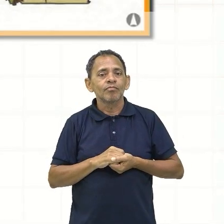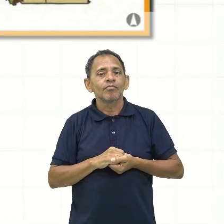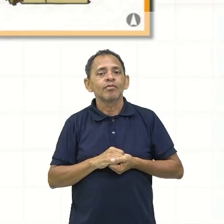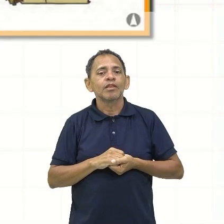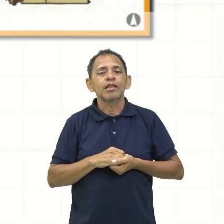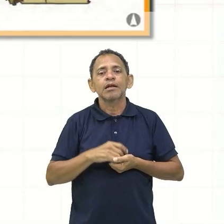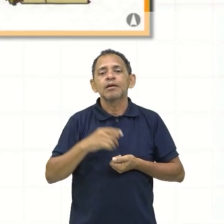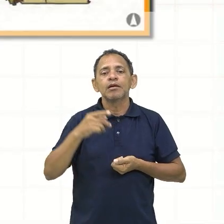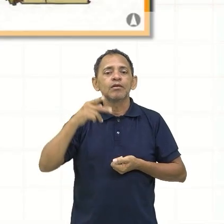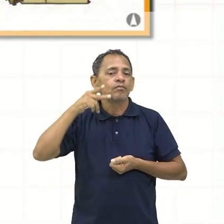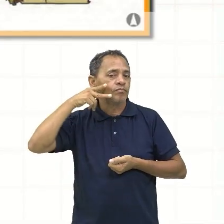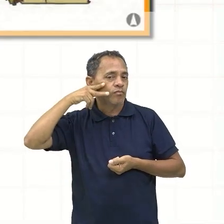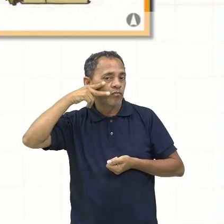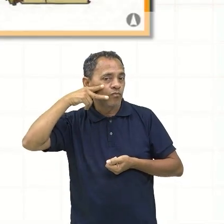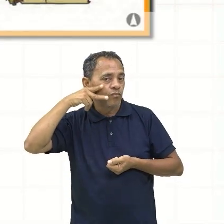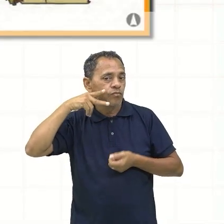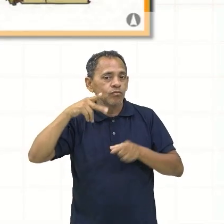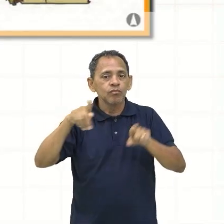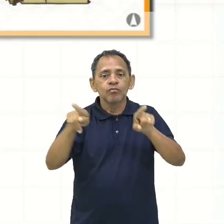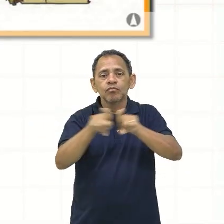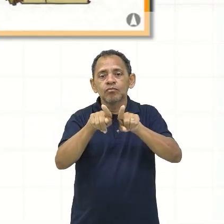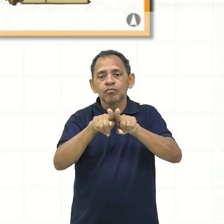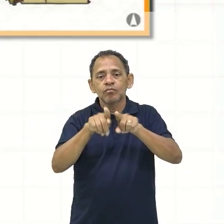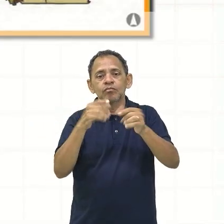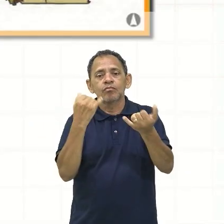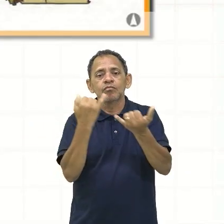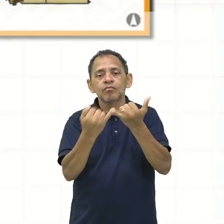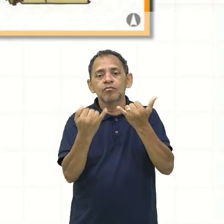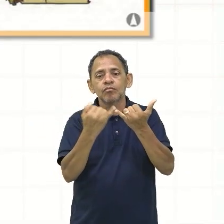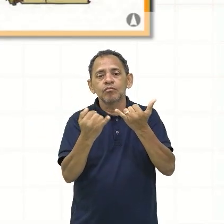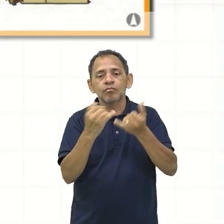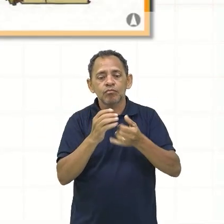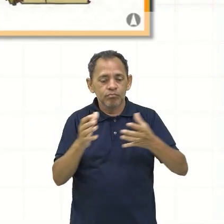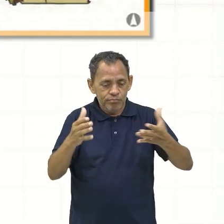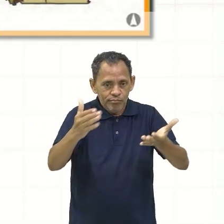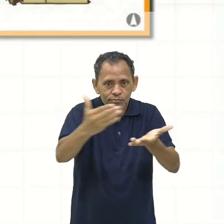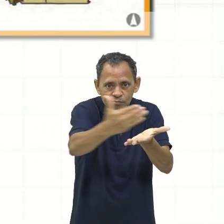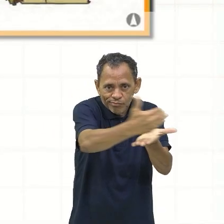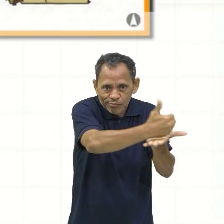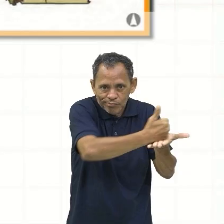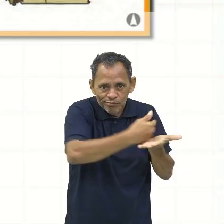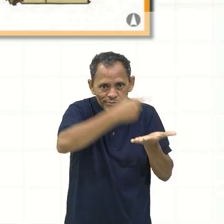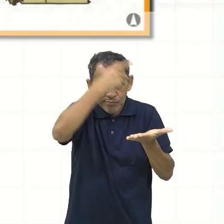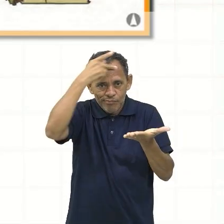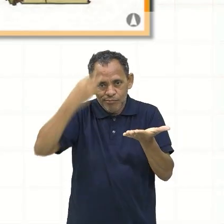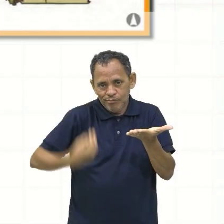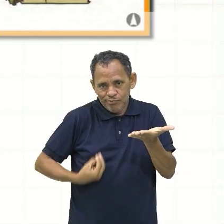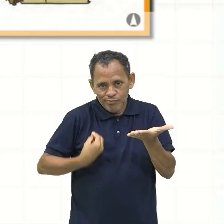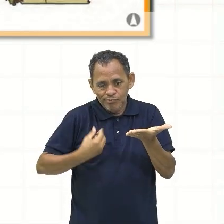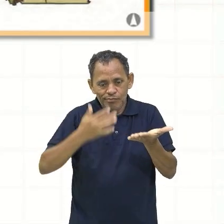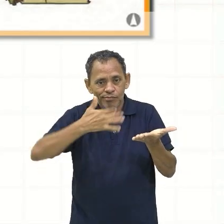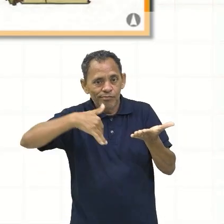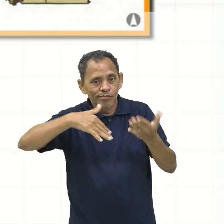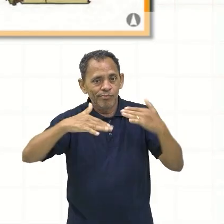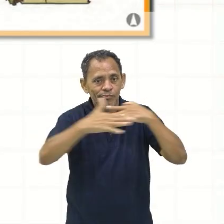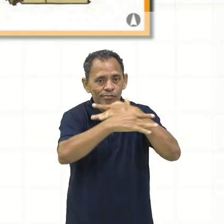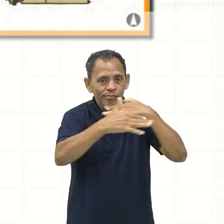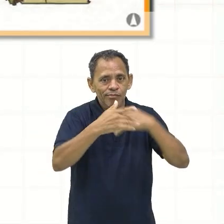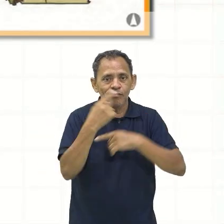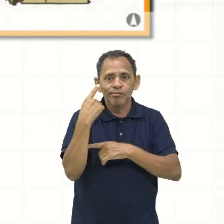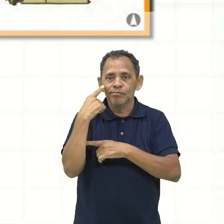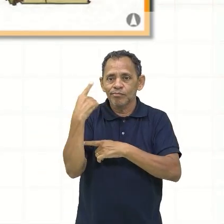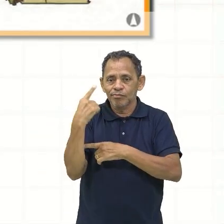escuro, nós temos aí um grande contingente de pessoas vivendo nas áreas urbanas. Observem aqui